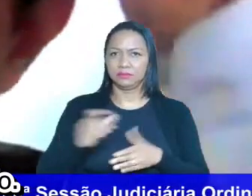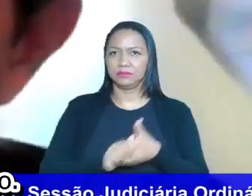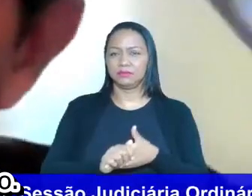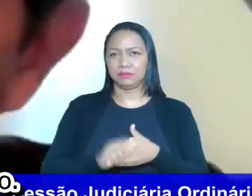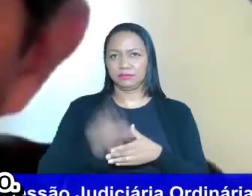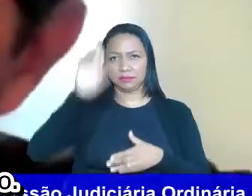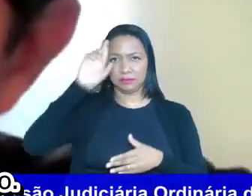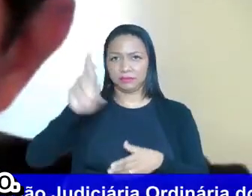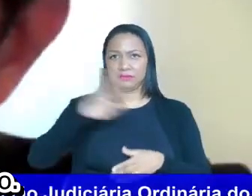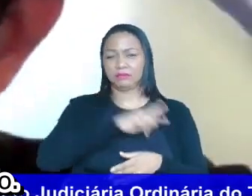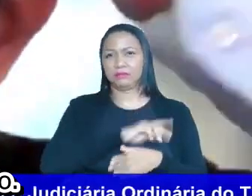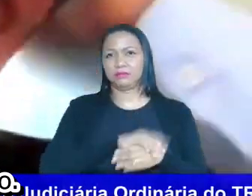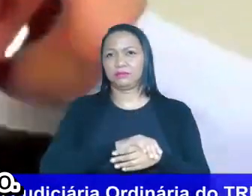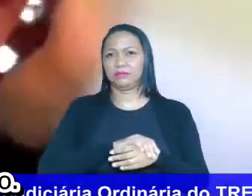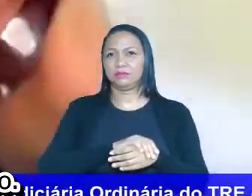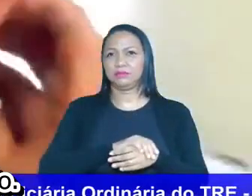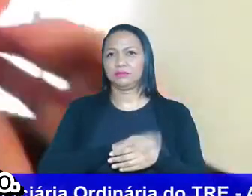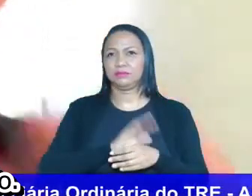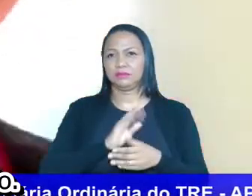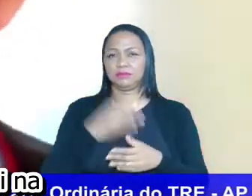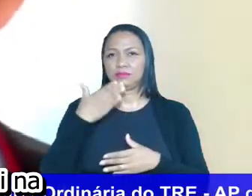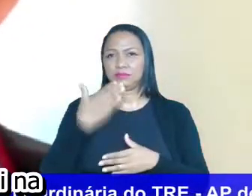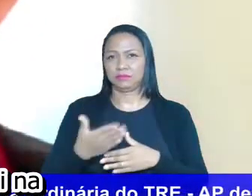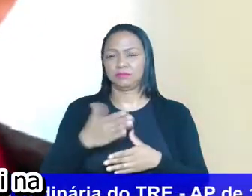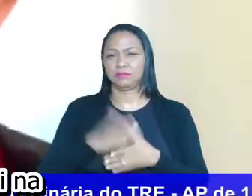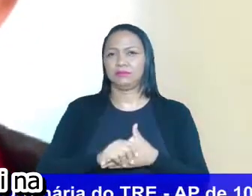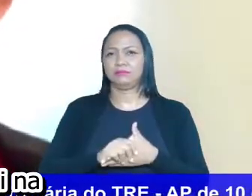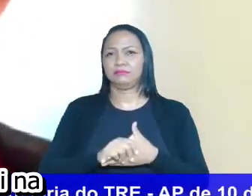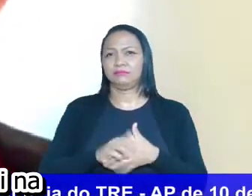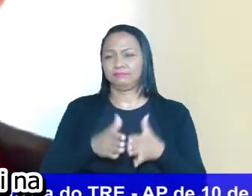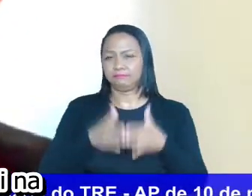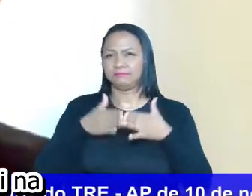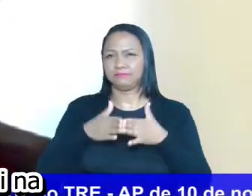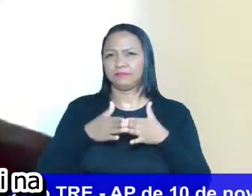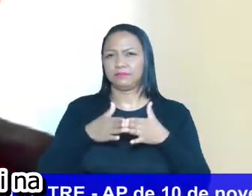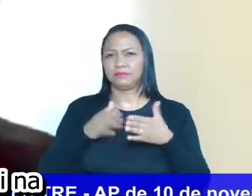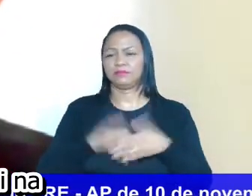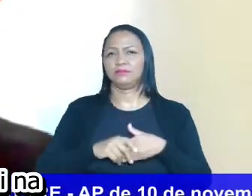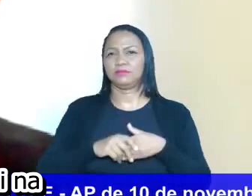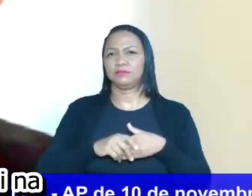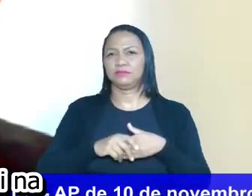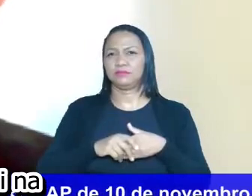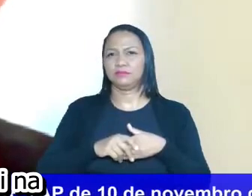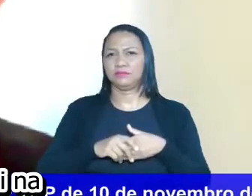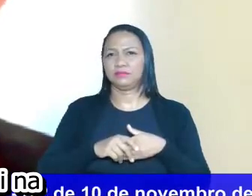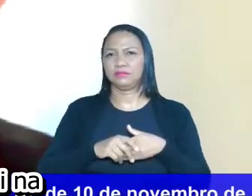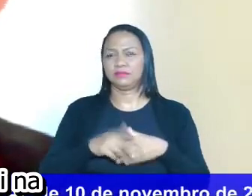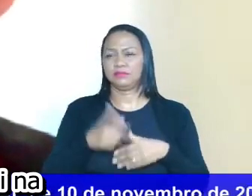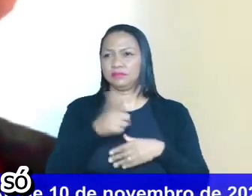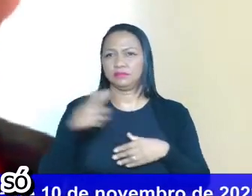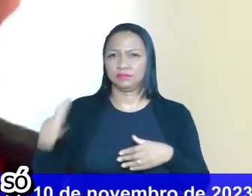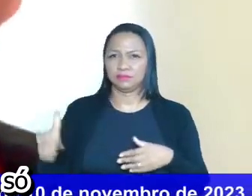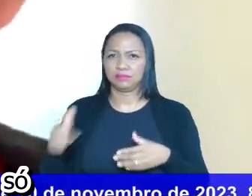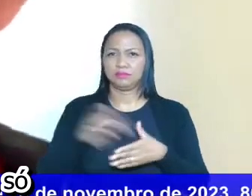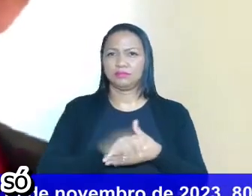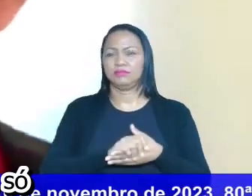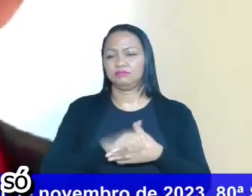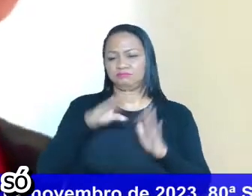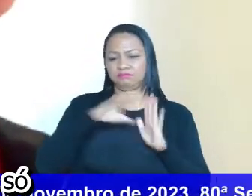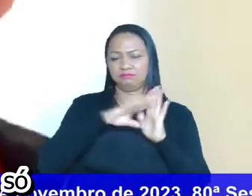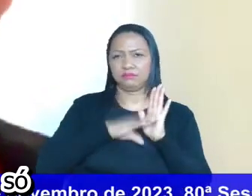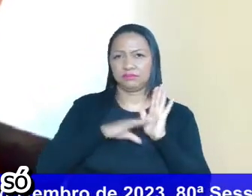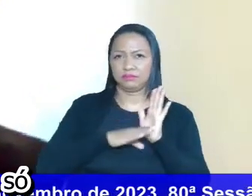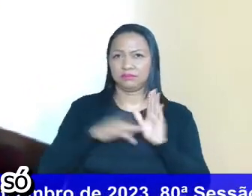Excelência, Vossa Excelência já fez o pregão, eu só peço a gentileza, eu estou sem ele aqui na minha